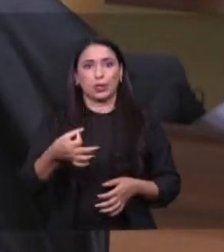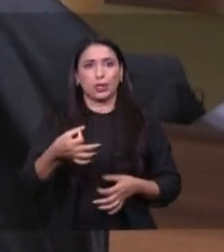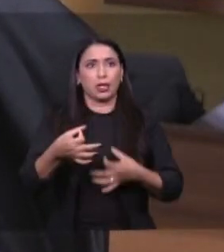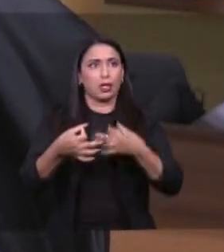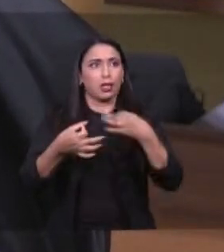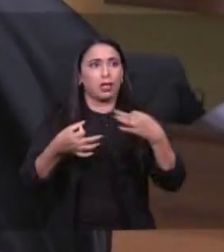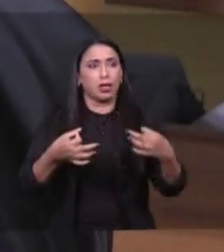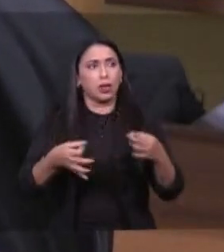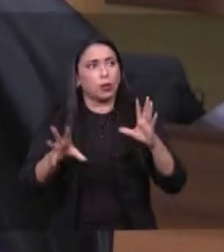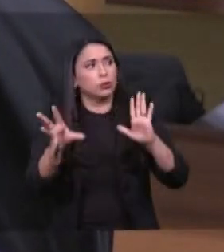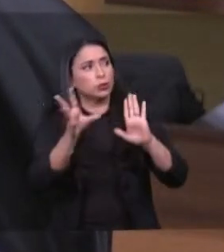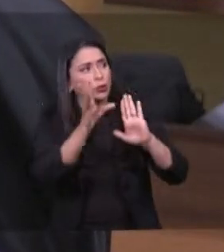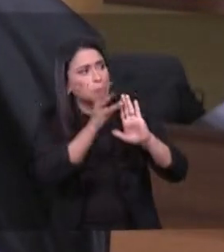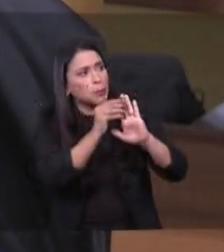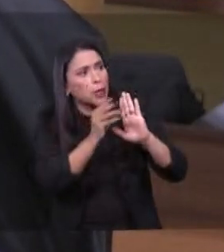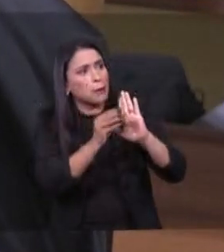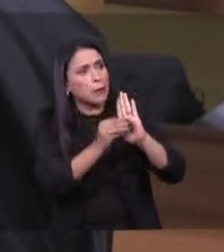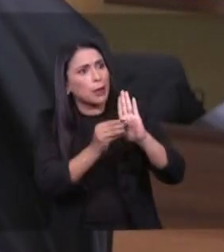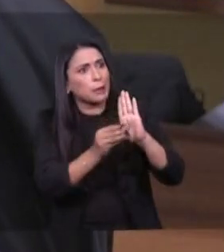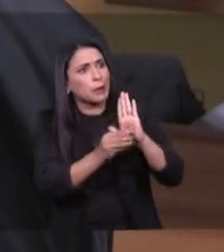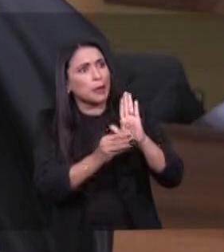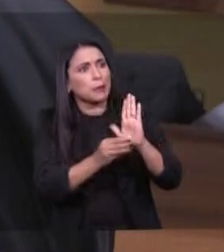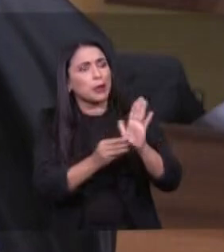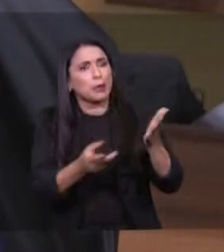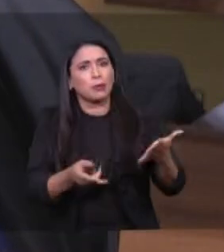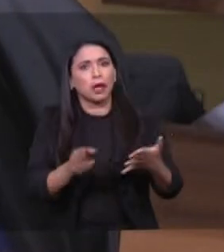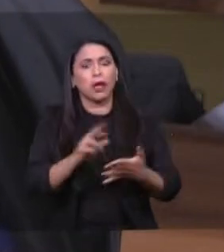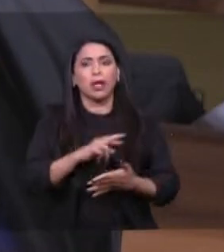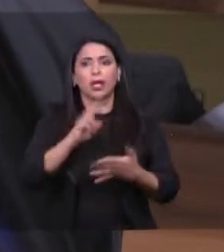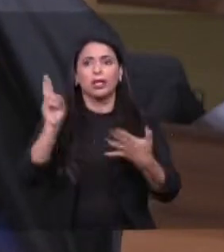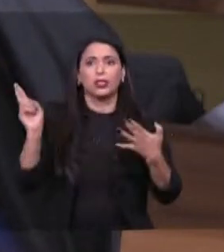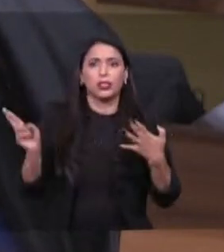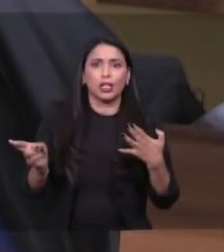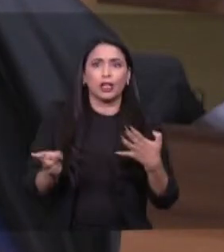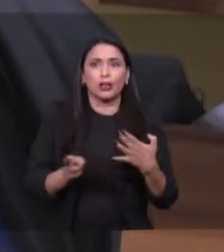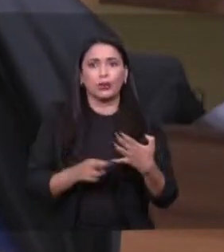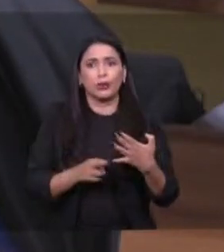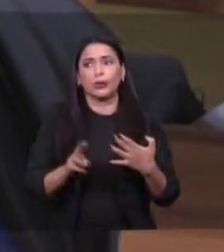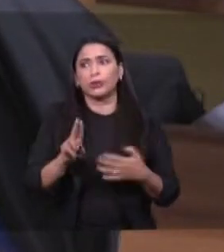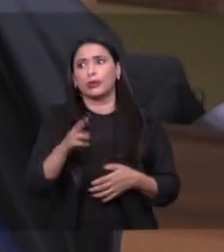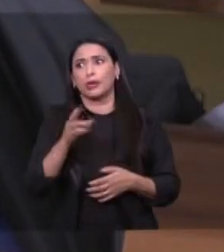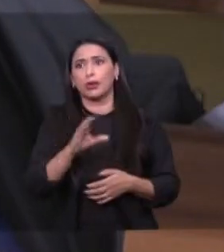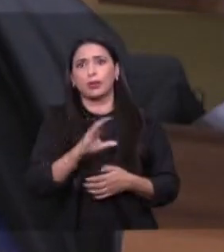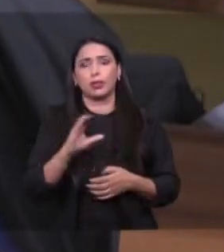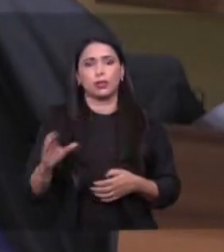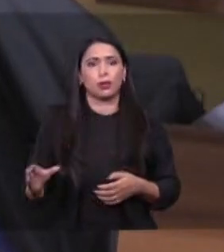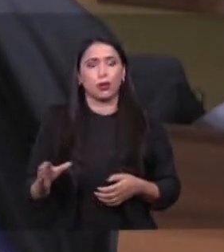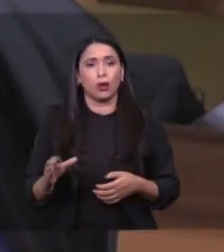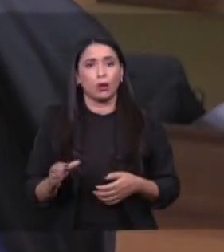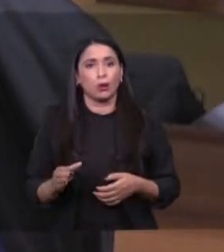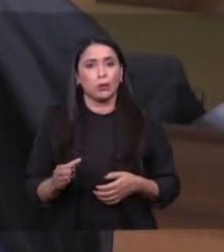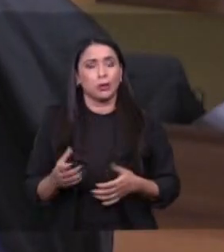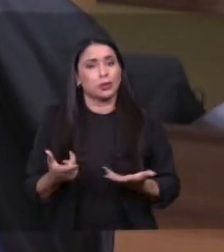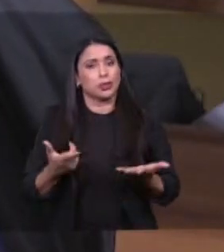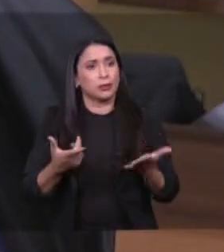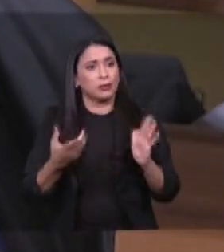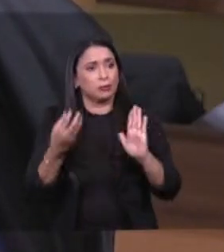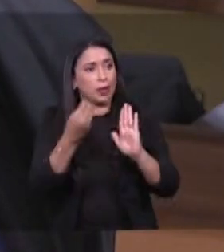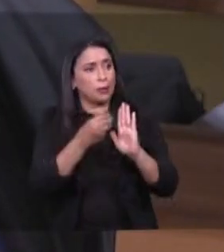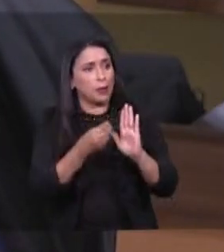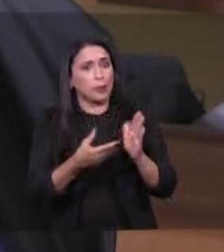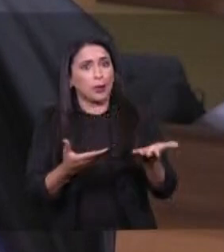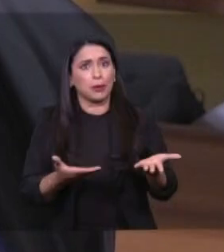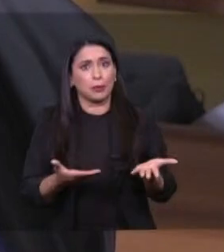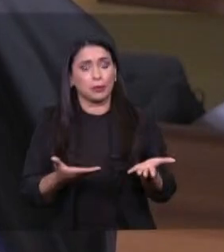de elementos de recursos ou de impugnações, de habeas corpus que isso aqui vai gerar.